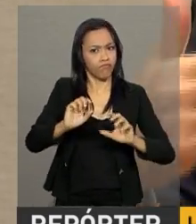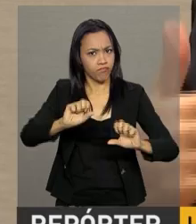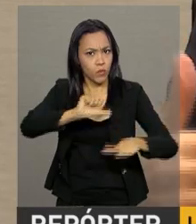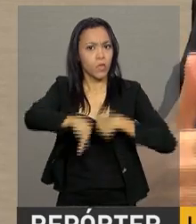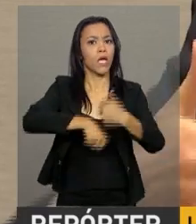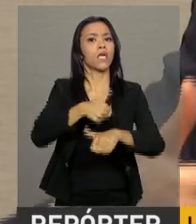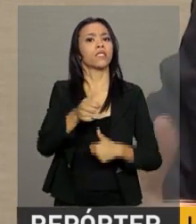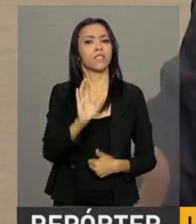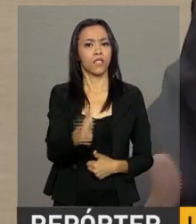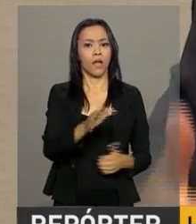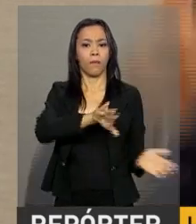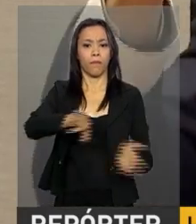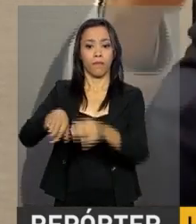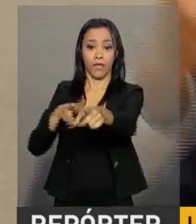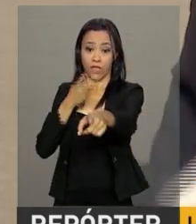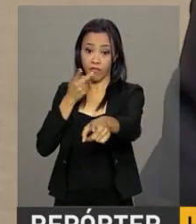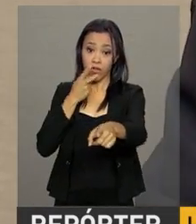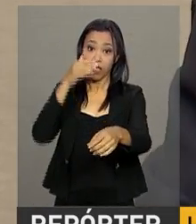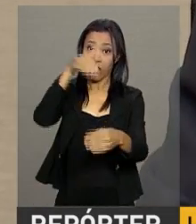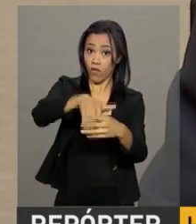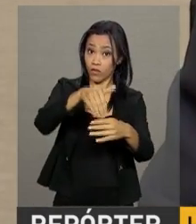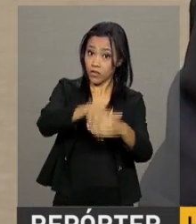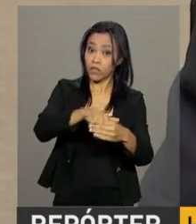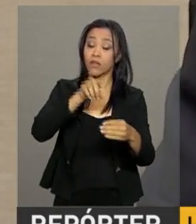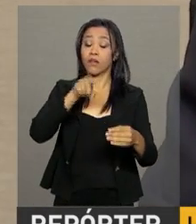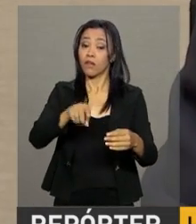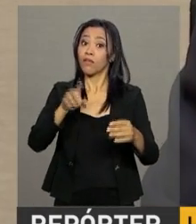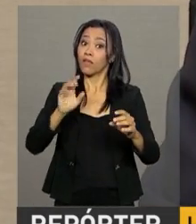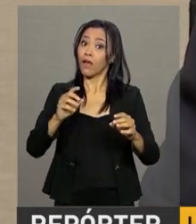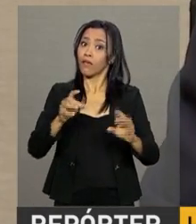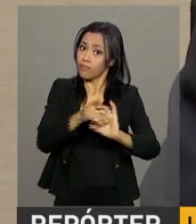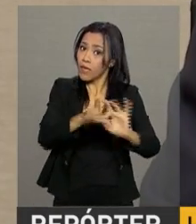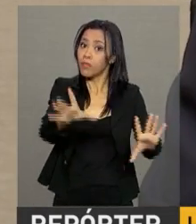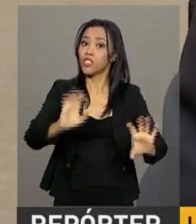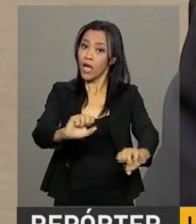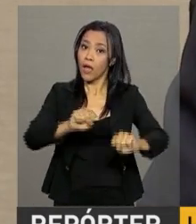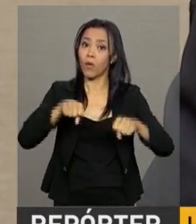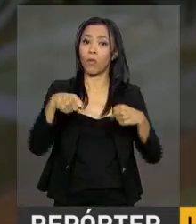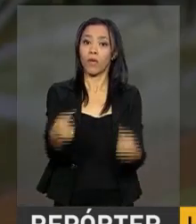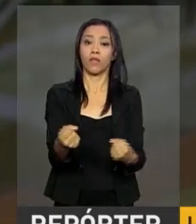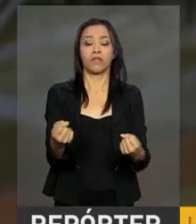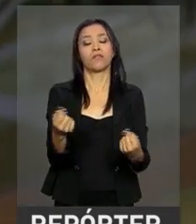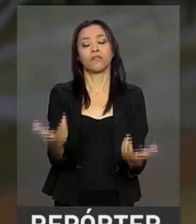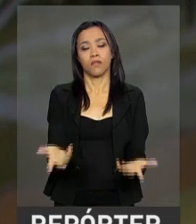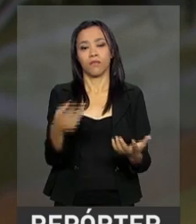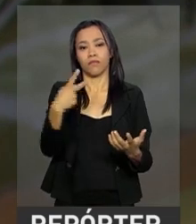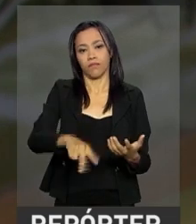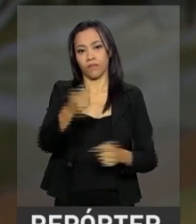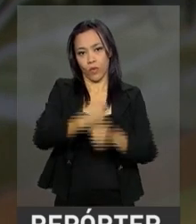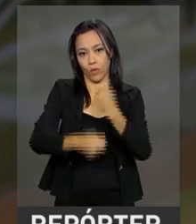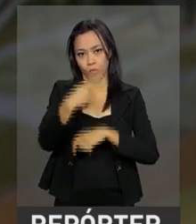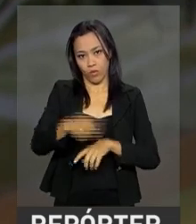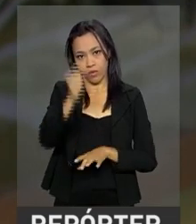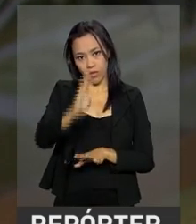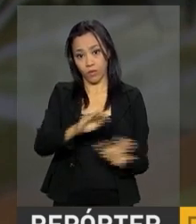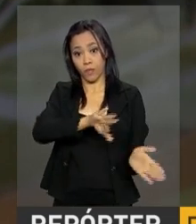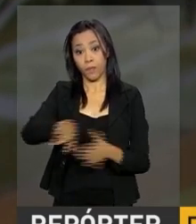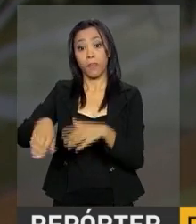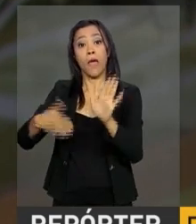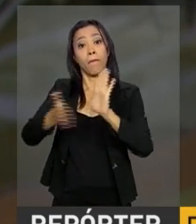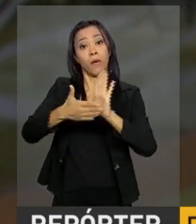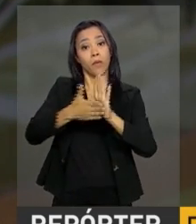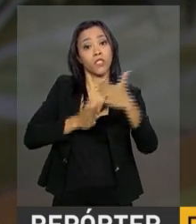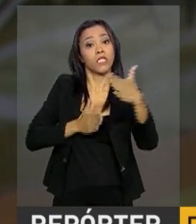reformas, essas votações é que estão permitindo a recuperação da economia, do emprego e da renda. A proposta que estabelece um teto para os